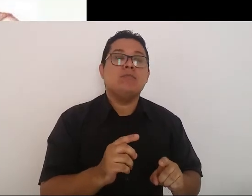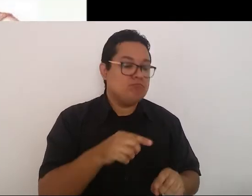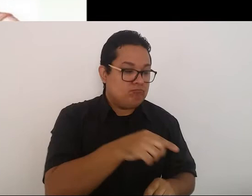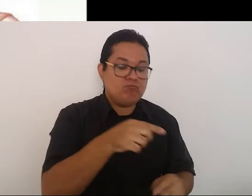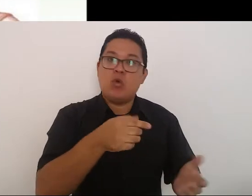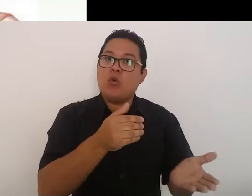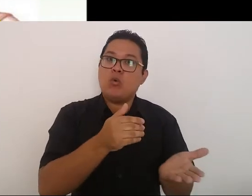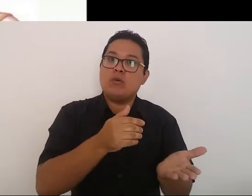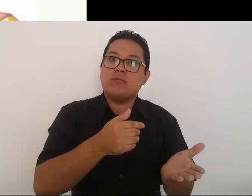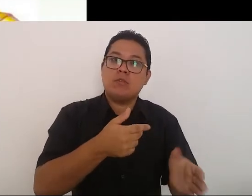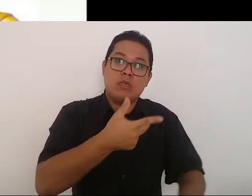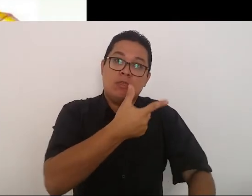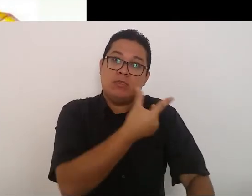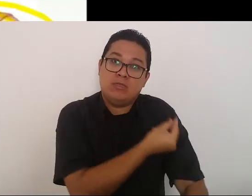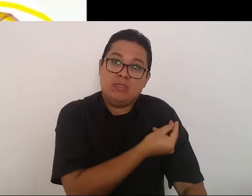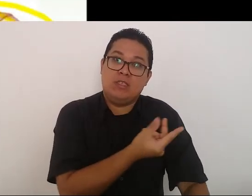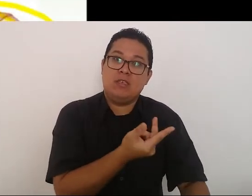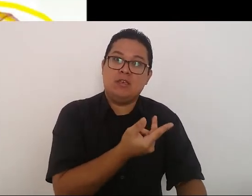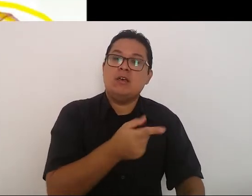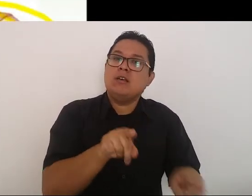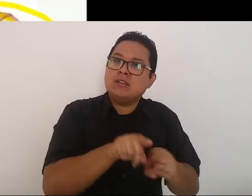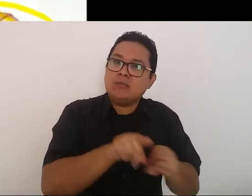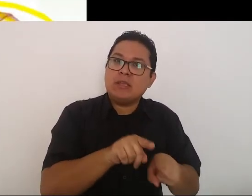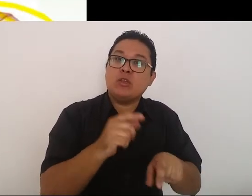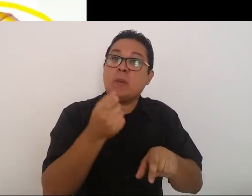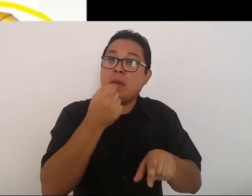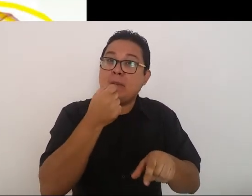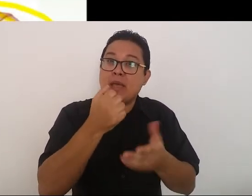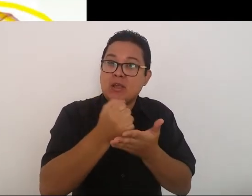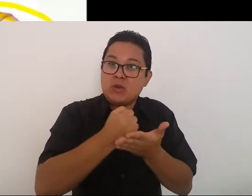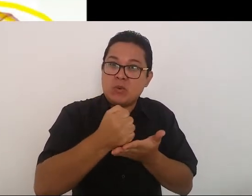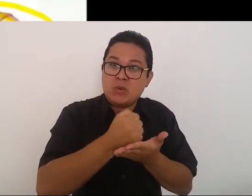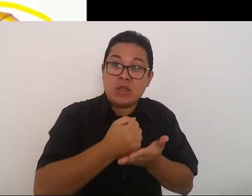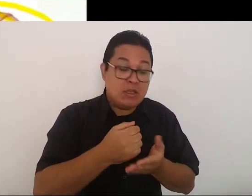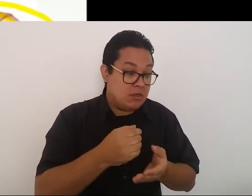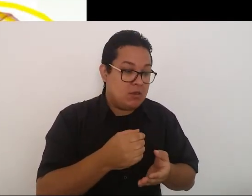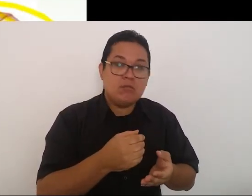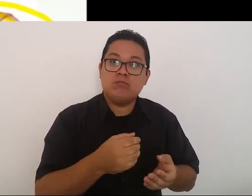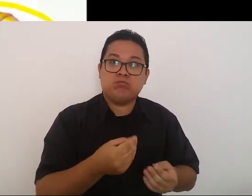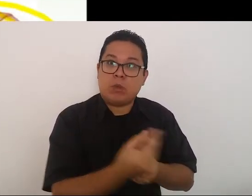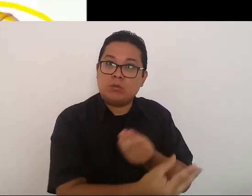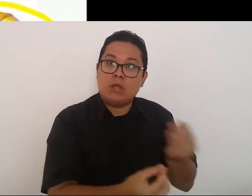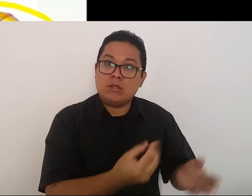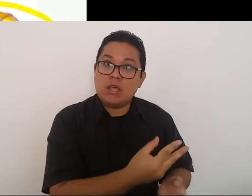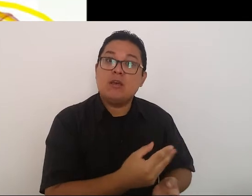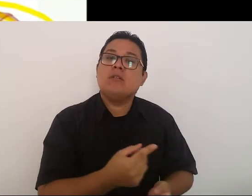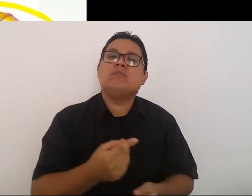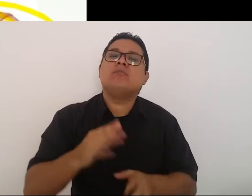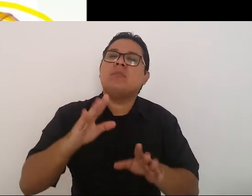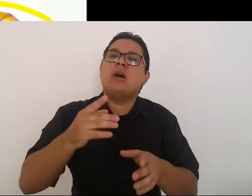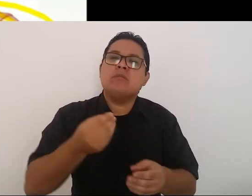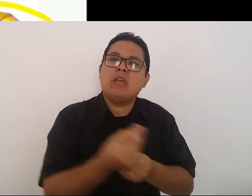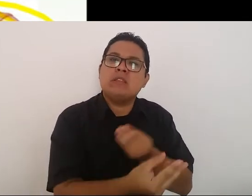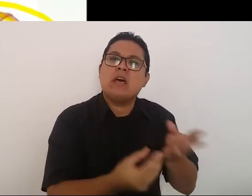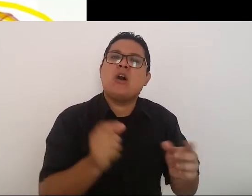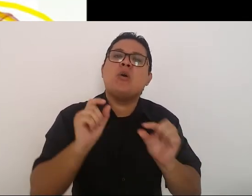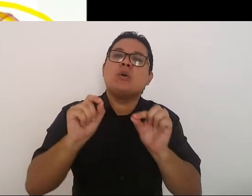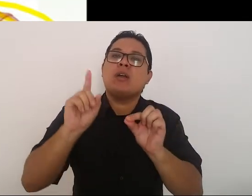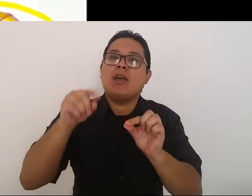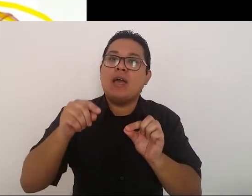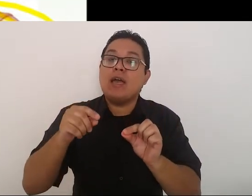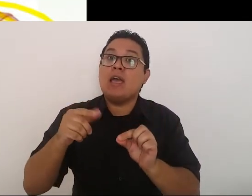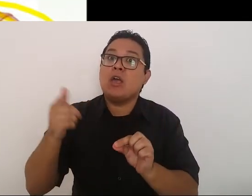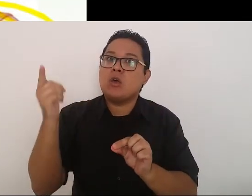todo danificado, você pode ter infecções oportunistas, bactérias que vão